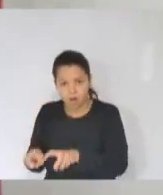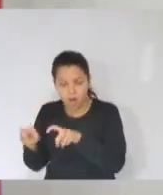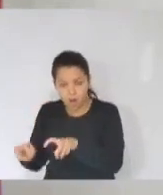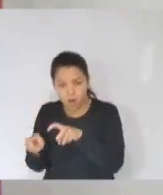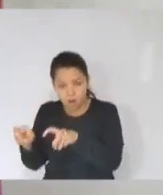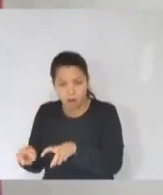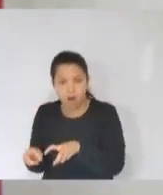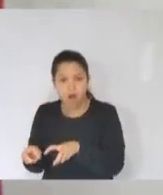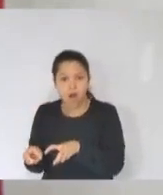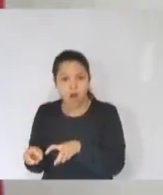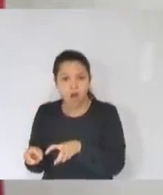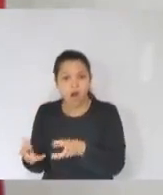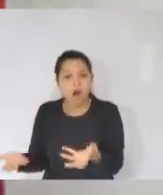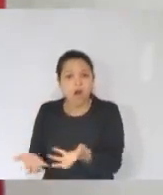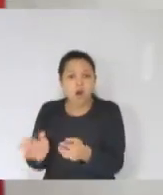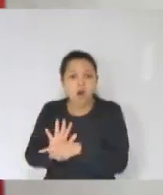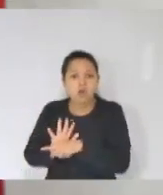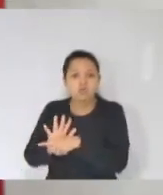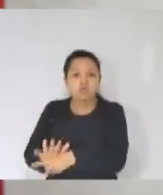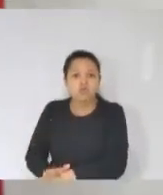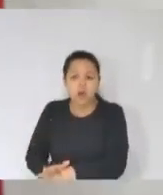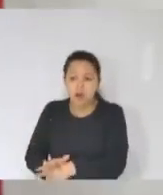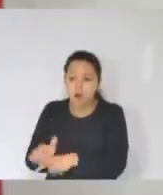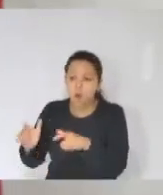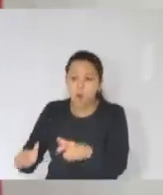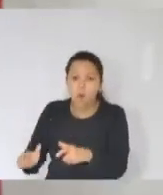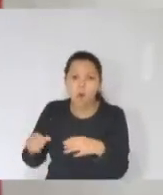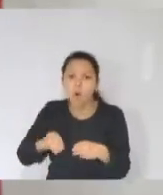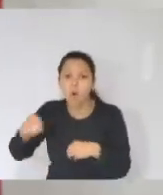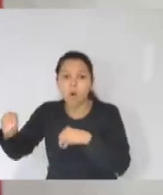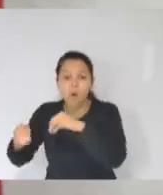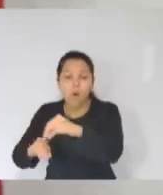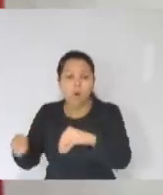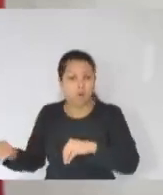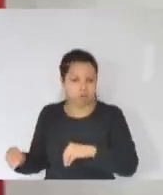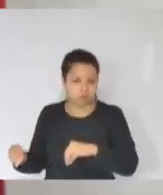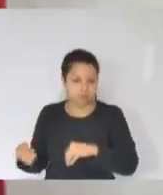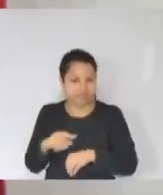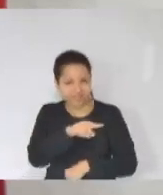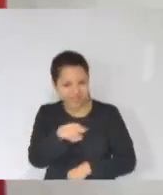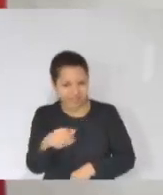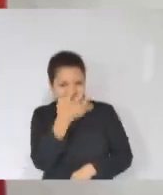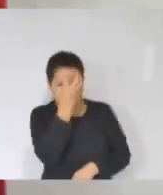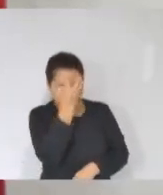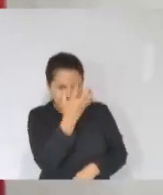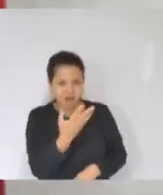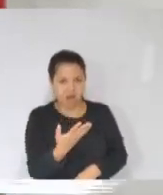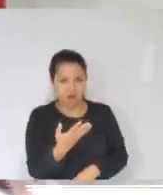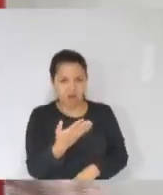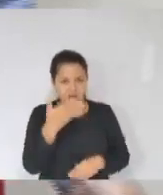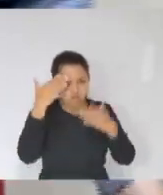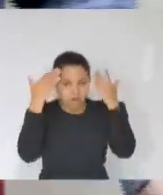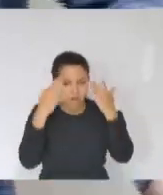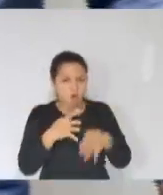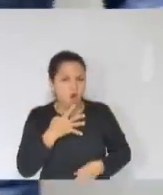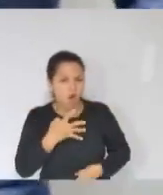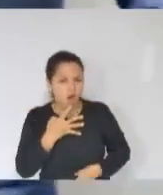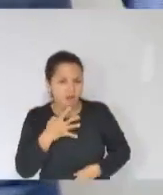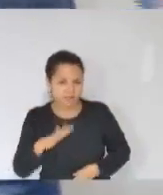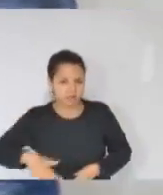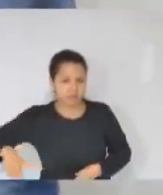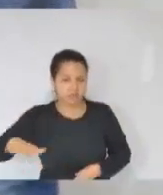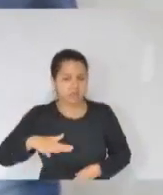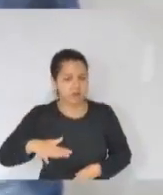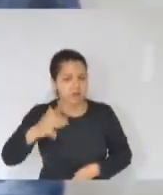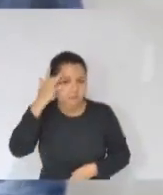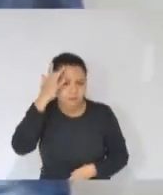né, Jerry? Né, Milton? Vocês que conhecem a região, Ismael, deputado Ismael, vocês conhecem a nossa região. Não é fácil